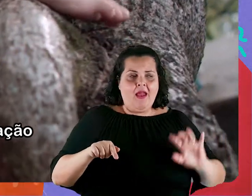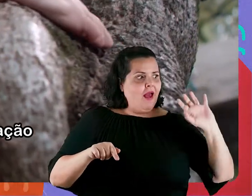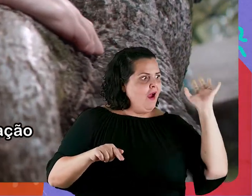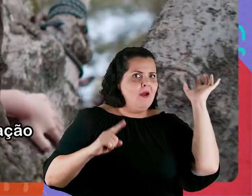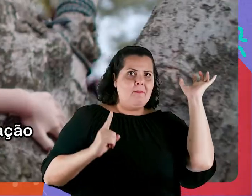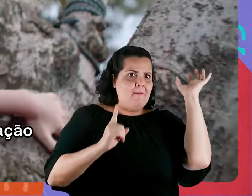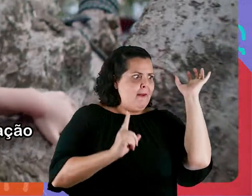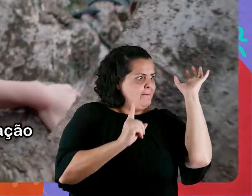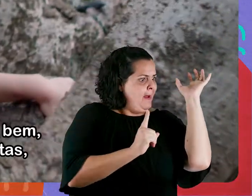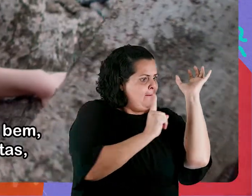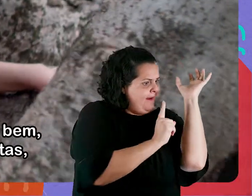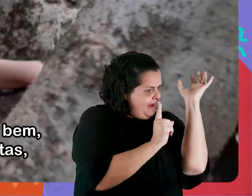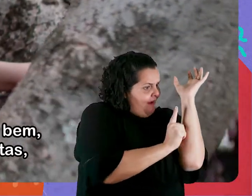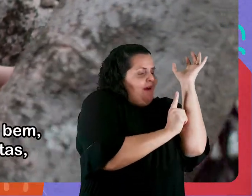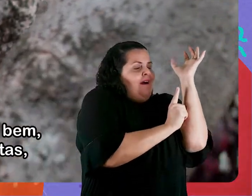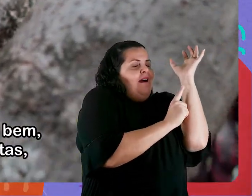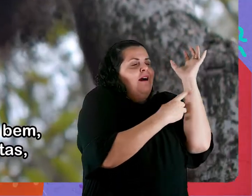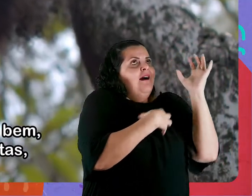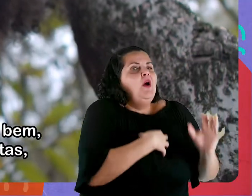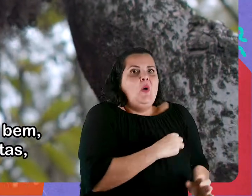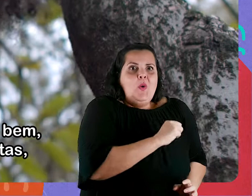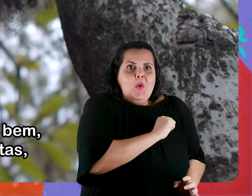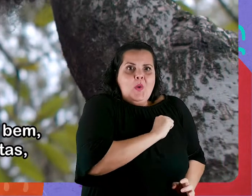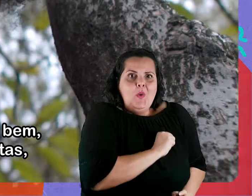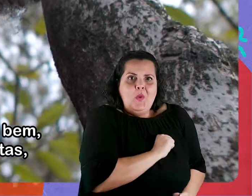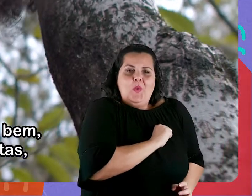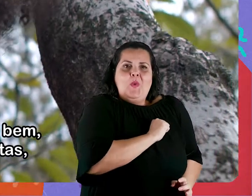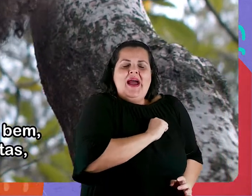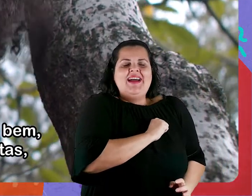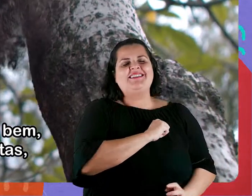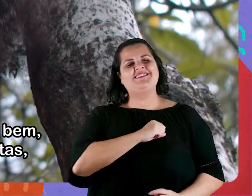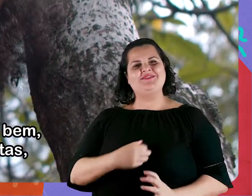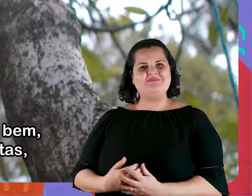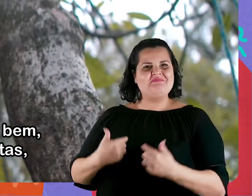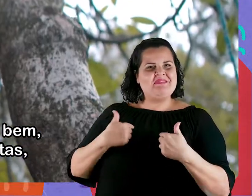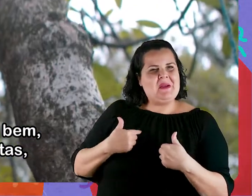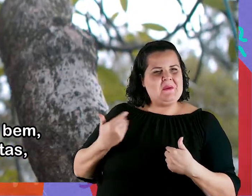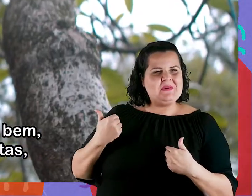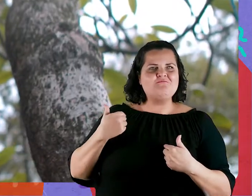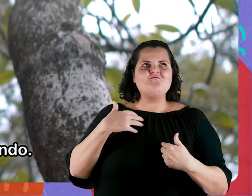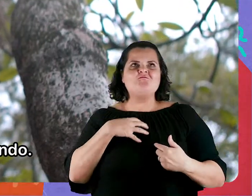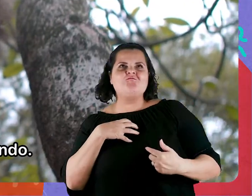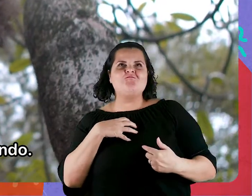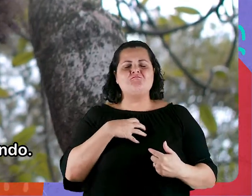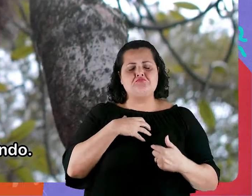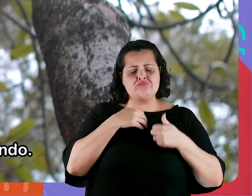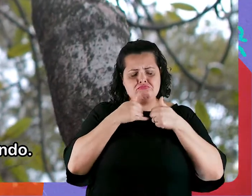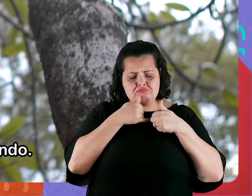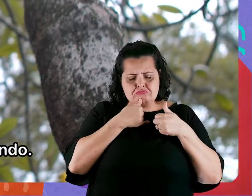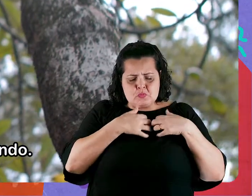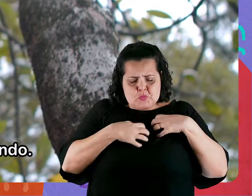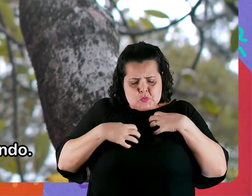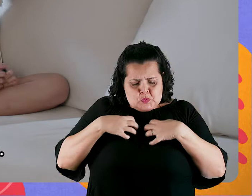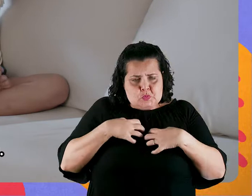sentir seu coração bater junto ao meu quando ela não sentia bem eu conversava com a coisa com as plantas palavra que eu